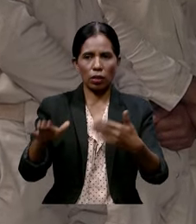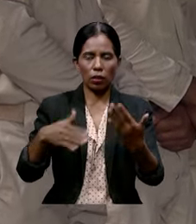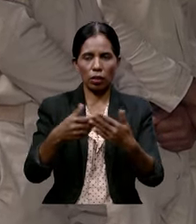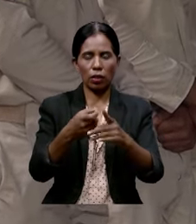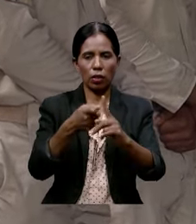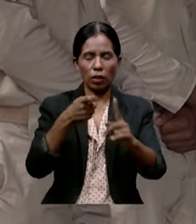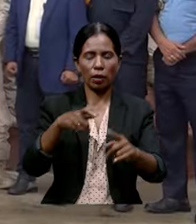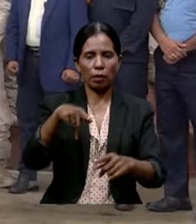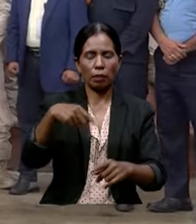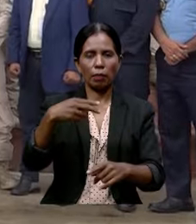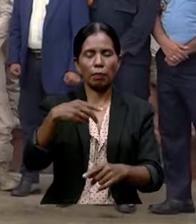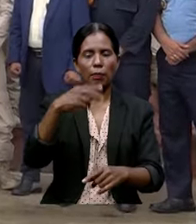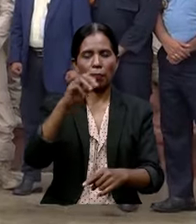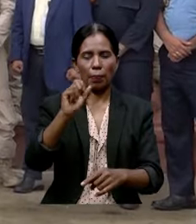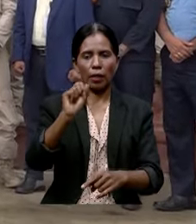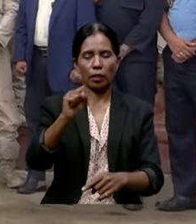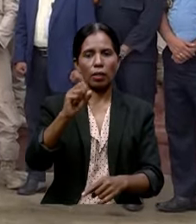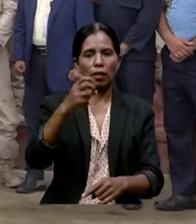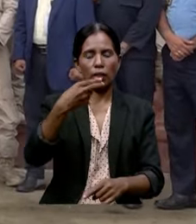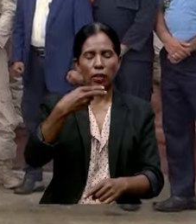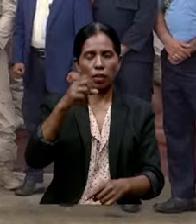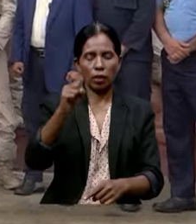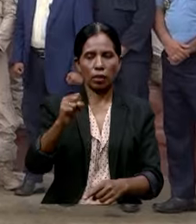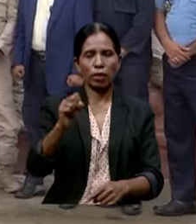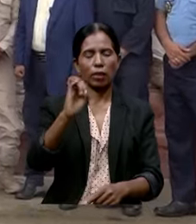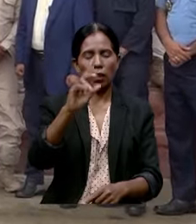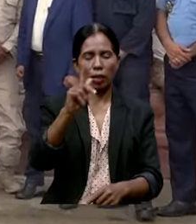si PCAT Rolo Recintolo, IKS Salon Recintolo,